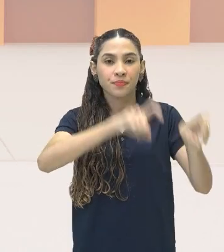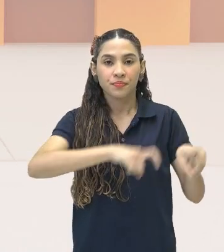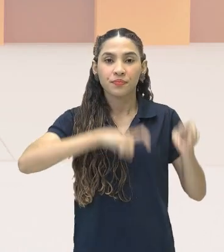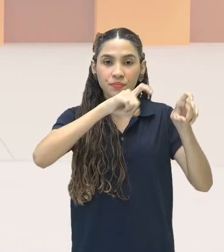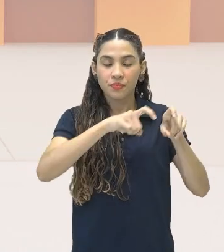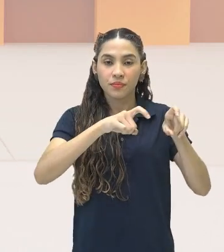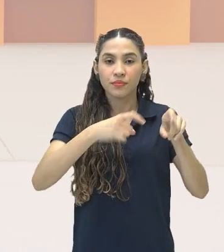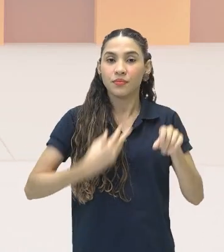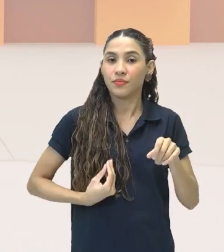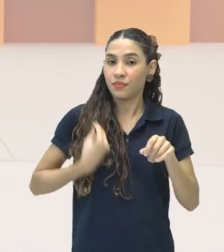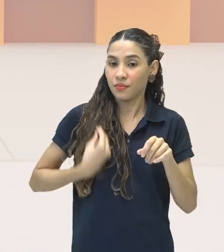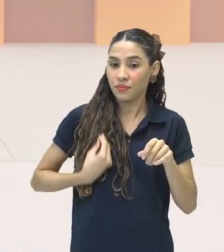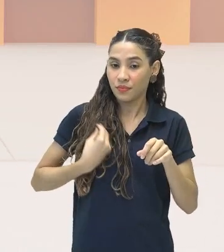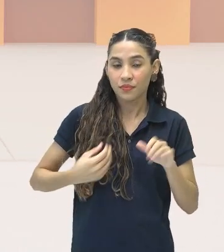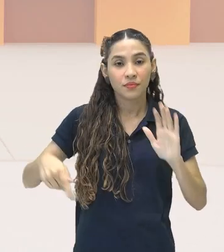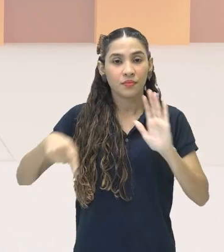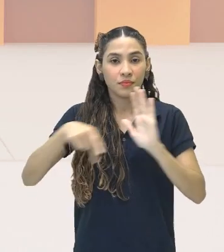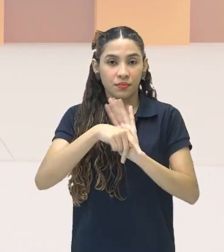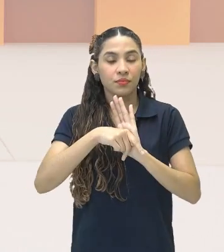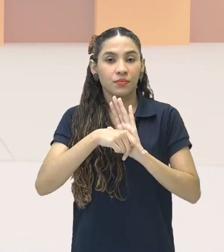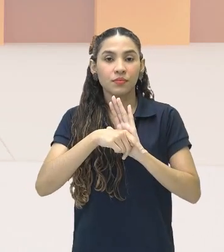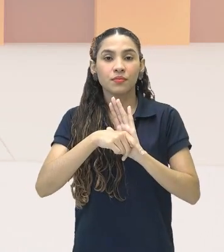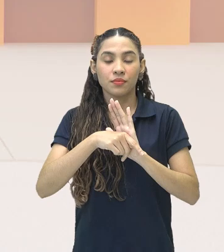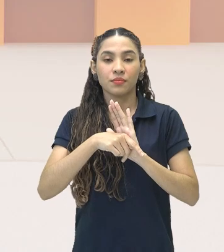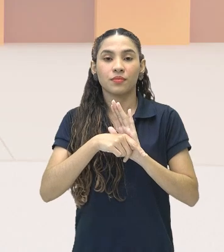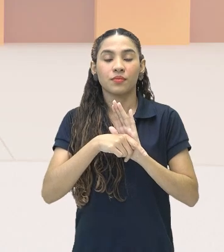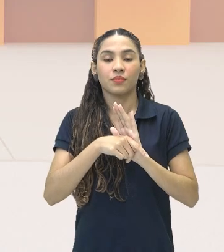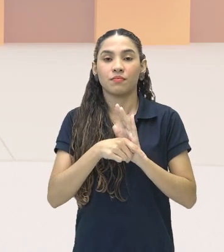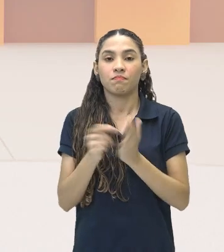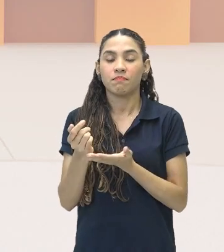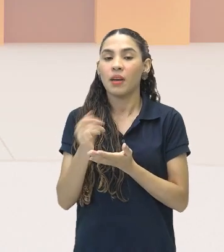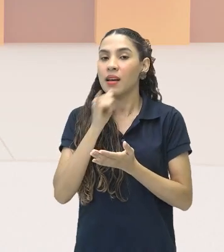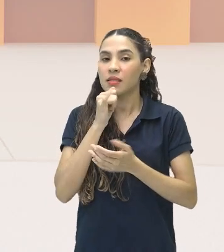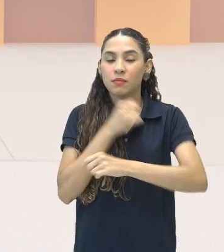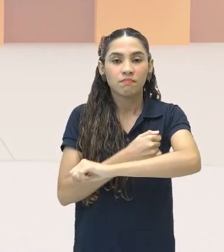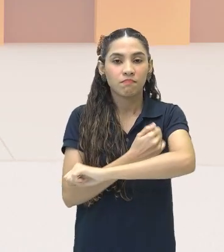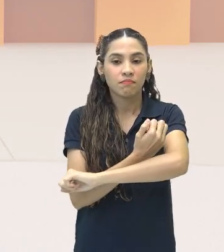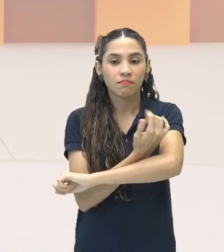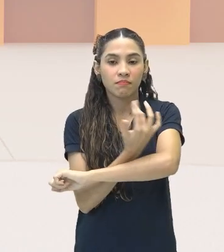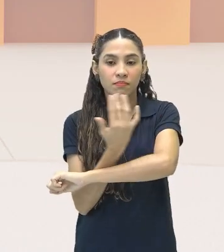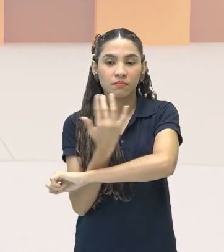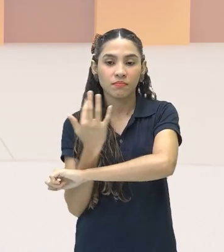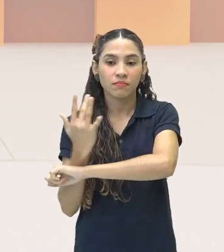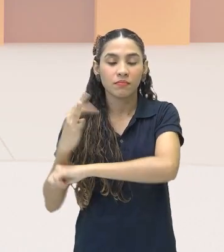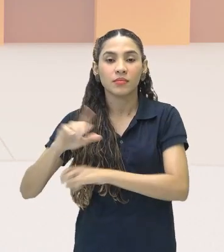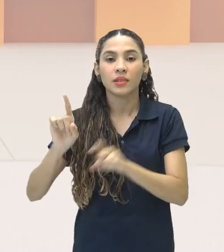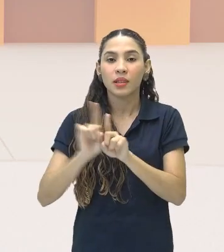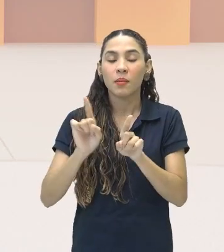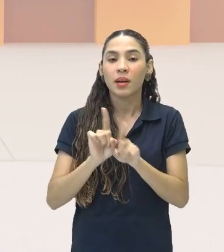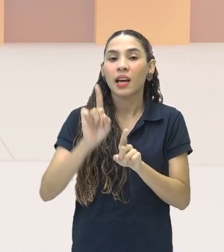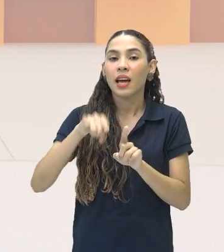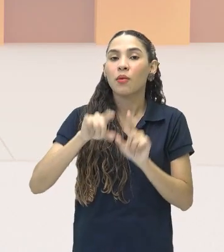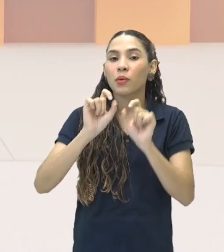subsistência, aquela agricultura que é para o cultivo, a gente chama aqui a sua